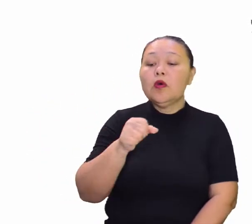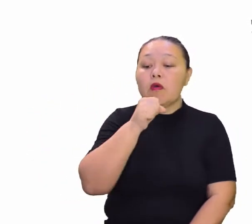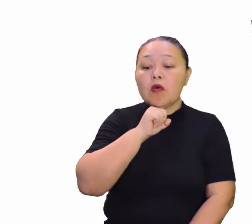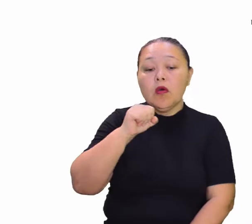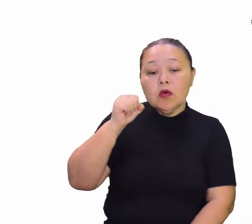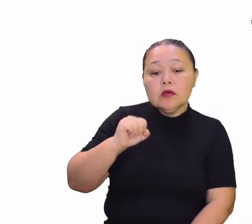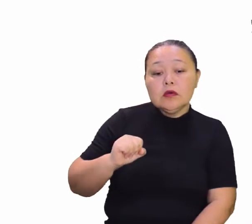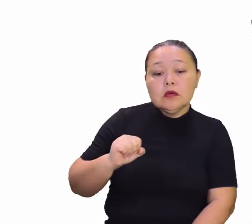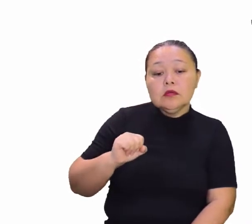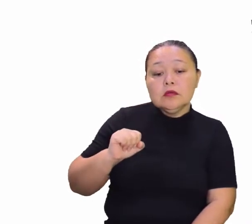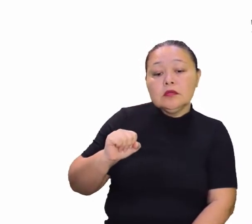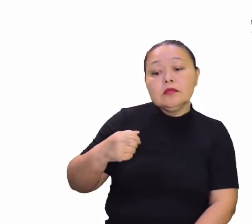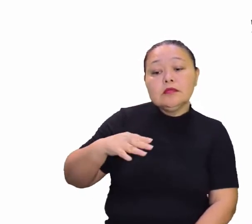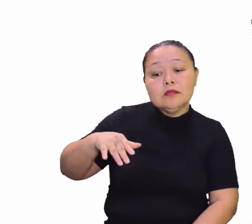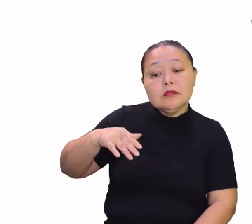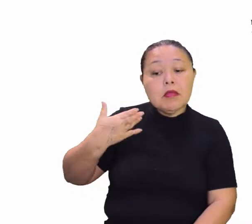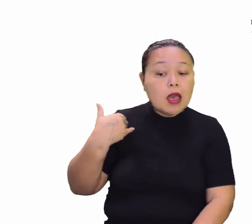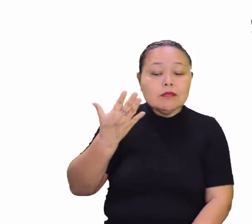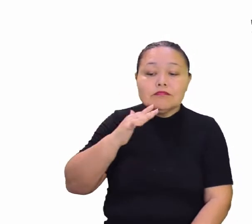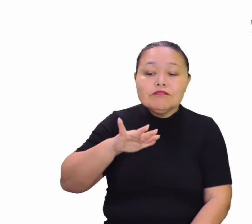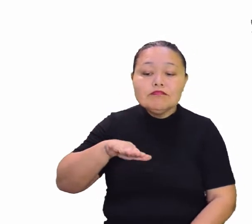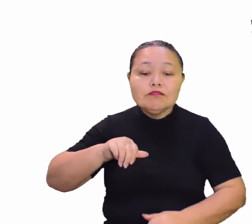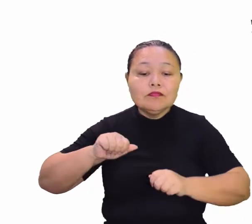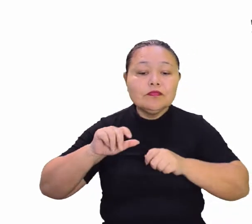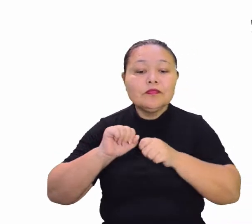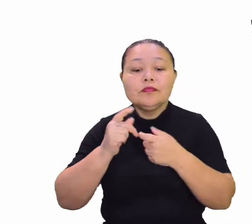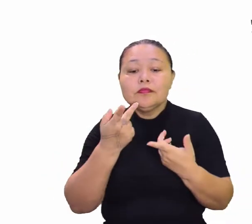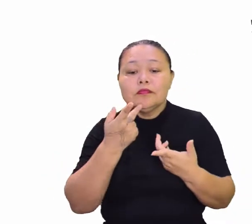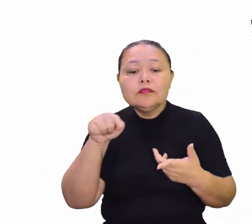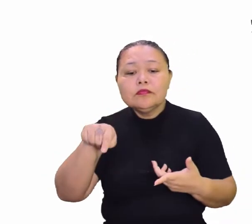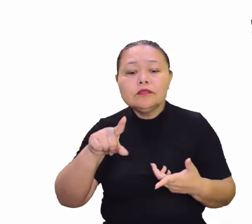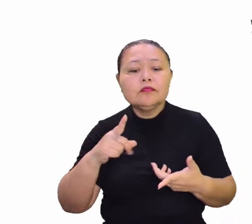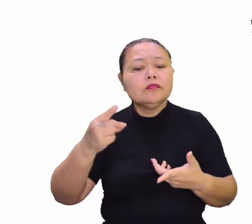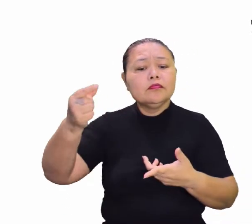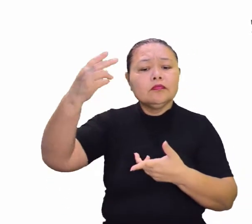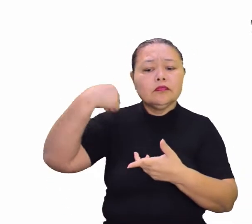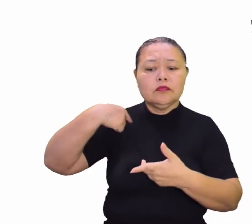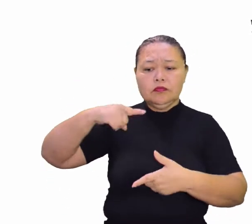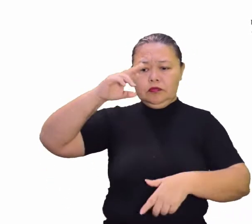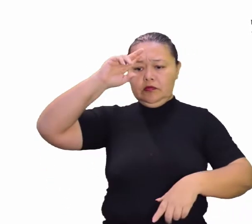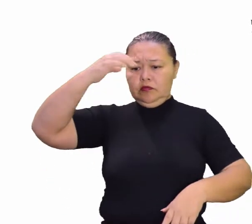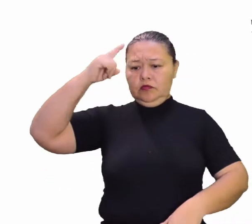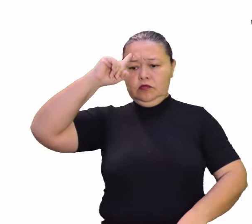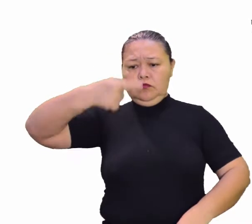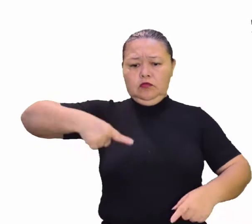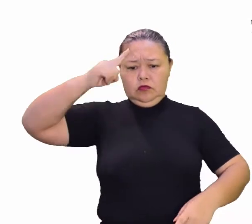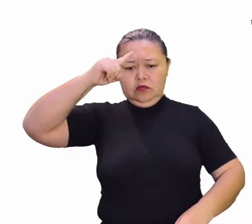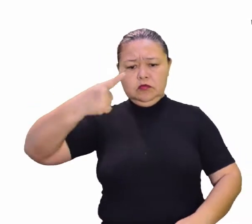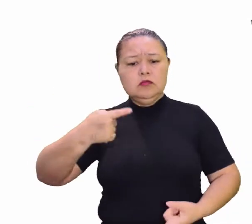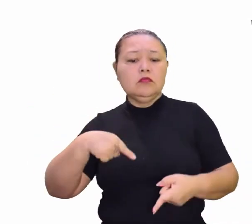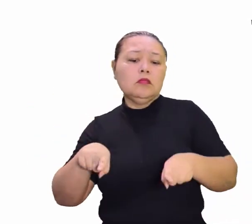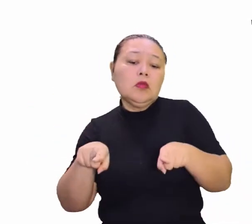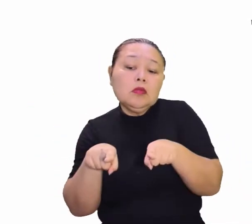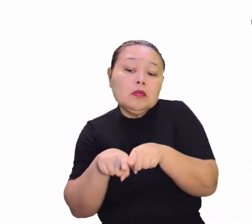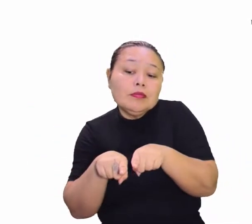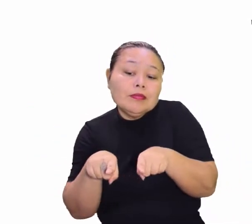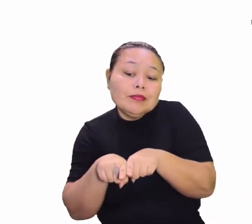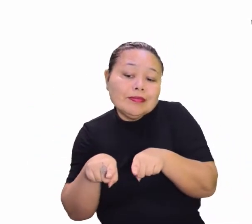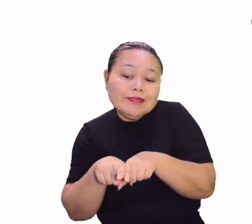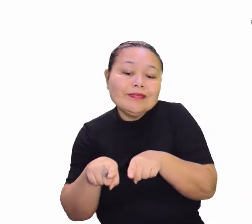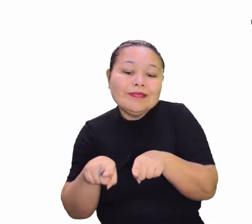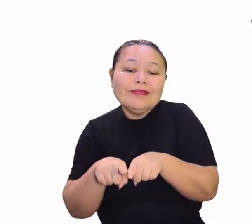né? Uma criança, o idoso falando, garoto, eu sou do tempo do coronelismo. Aí o bebê, eu